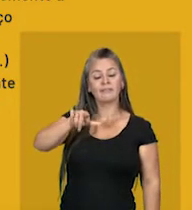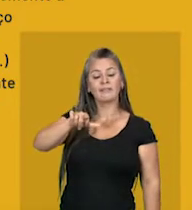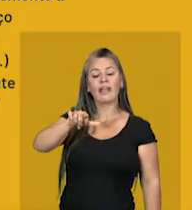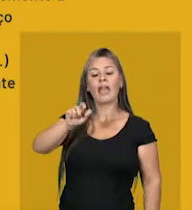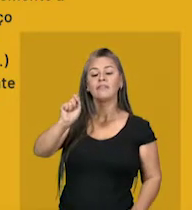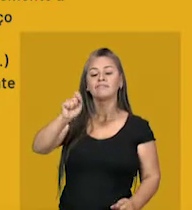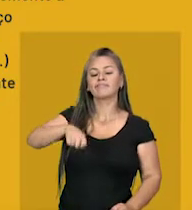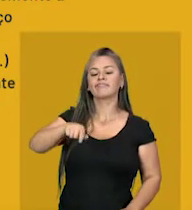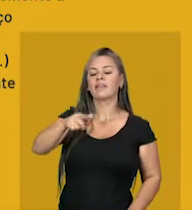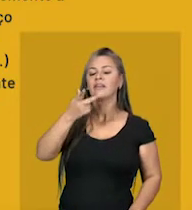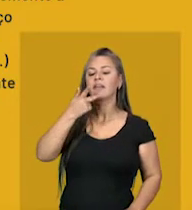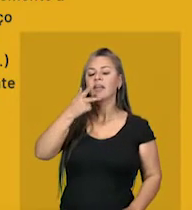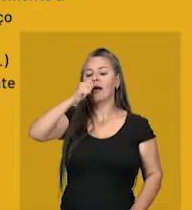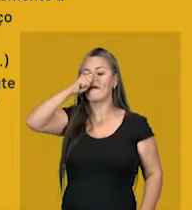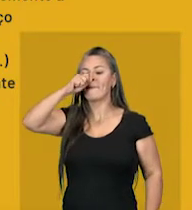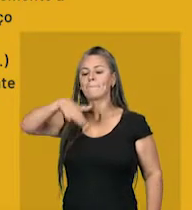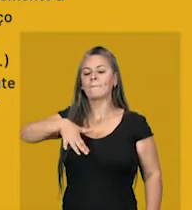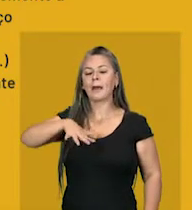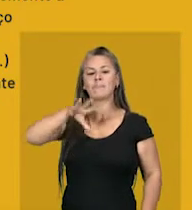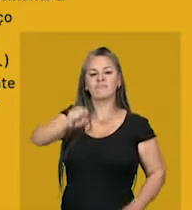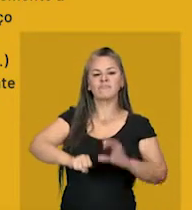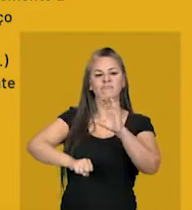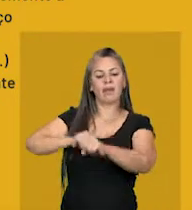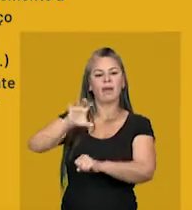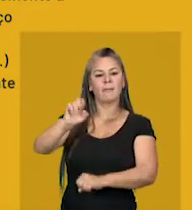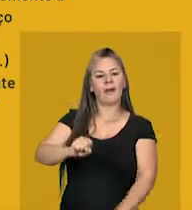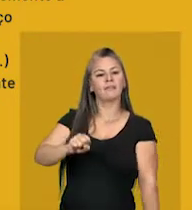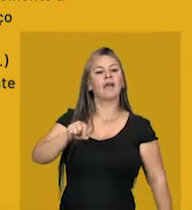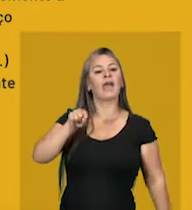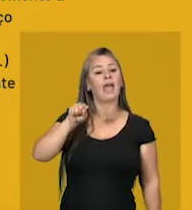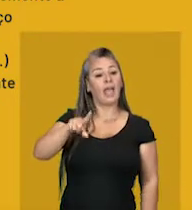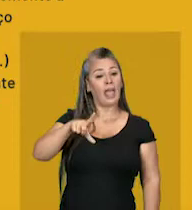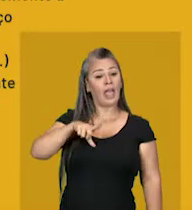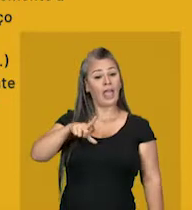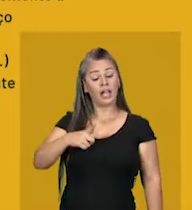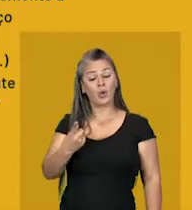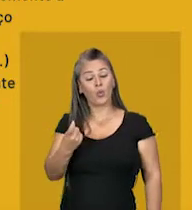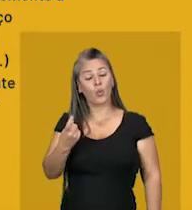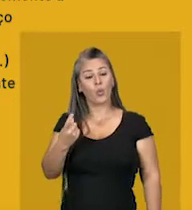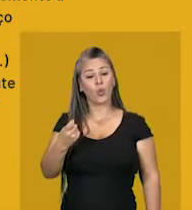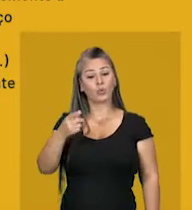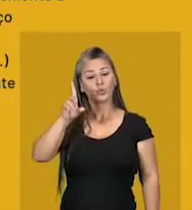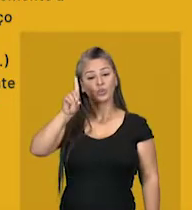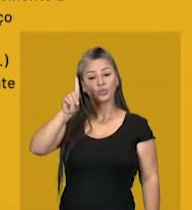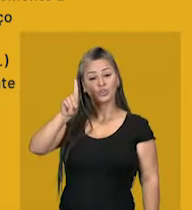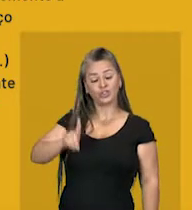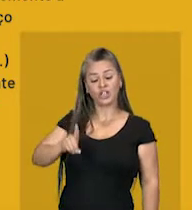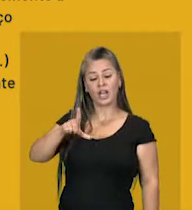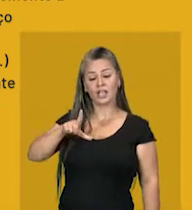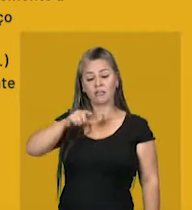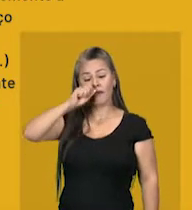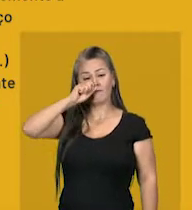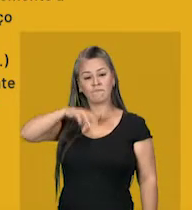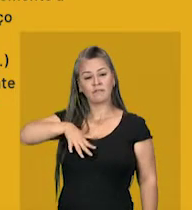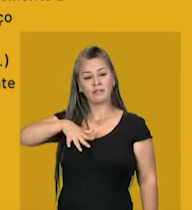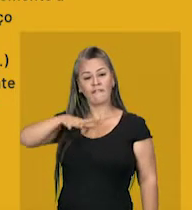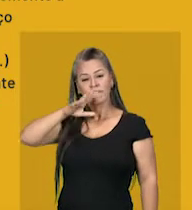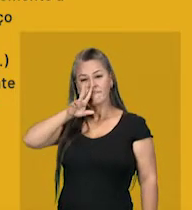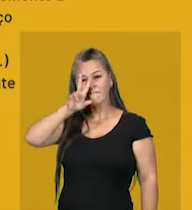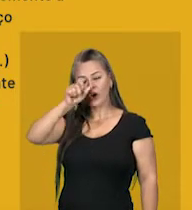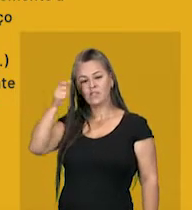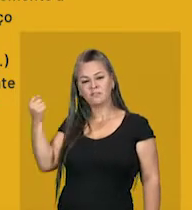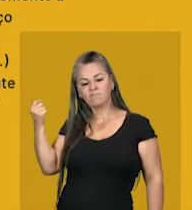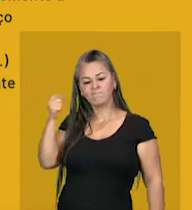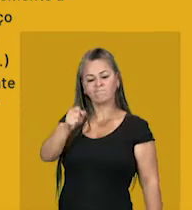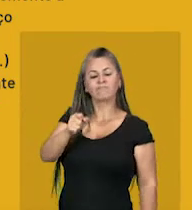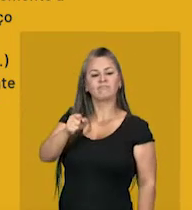da violência física legítima. Ele é considerado como a fonte única do direito à violência. Então, no Estado moderno,